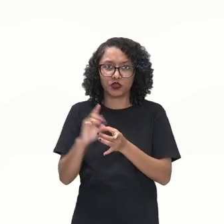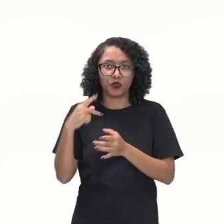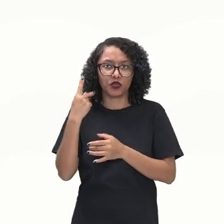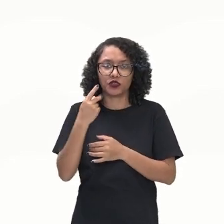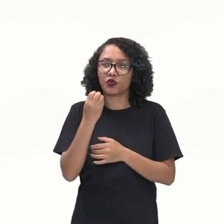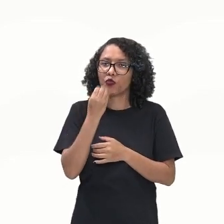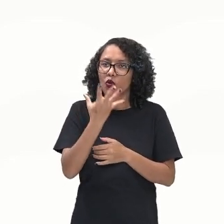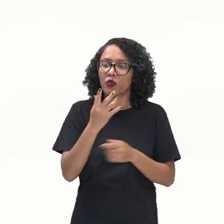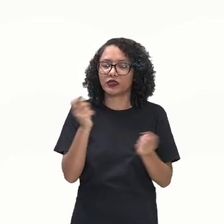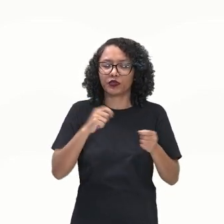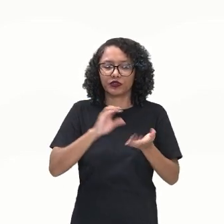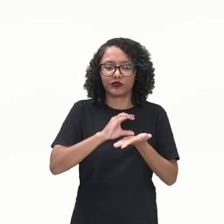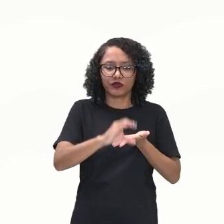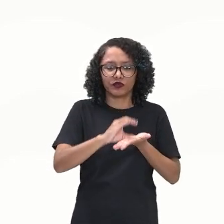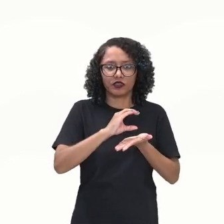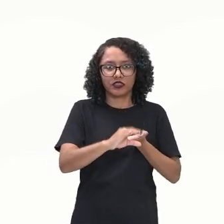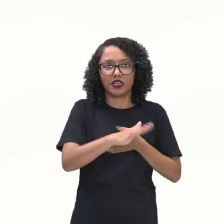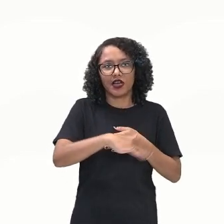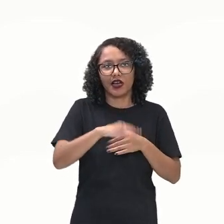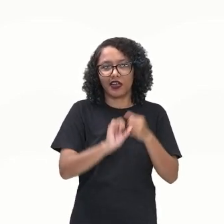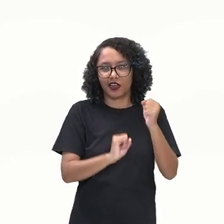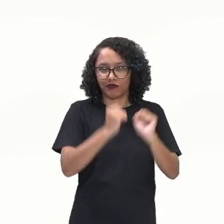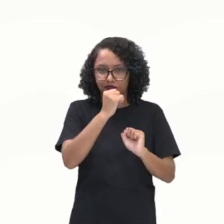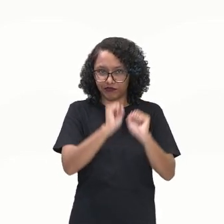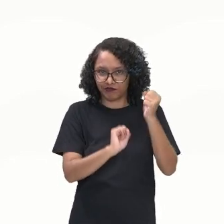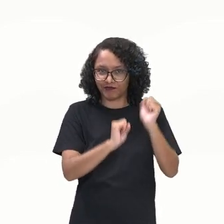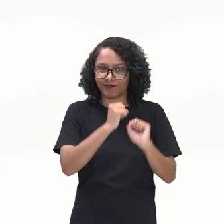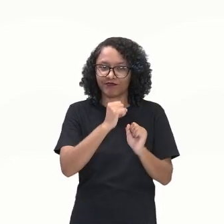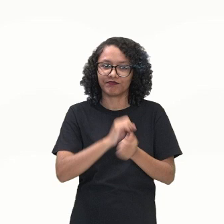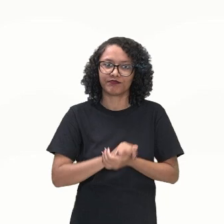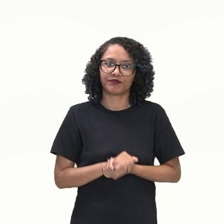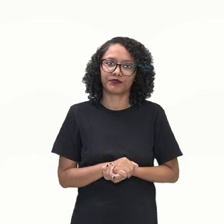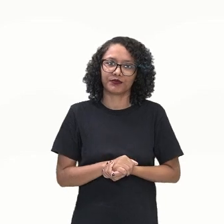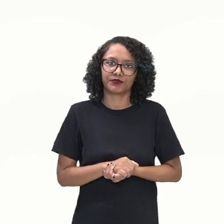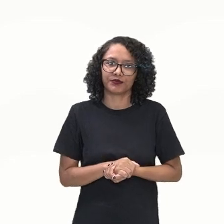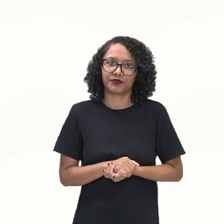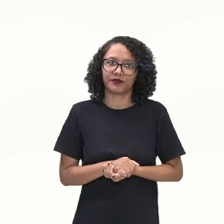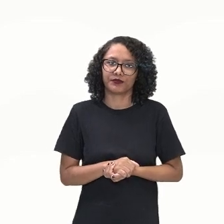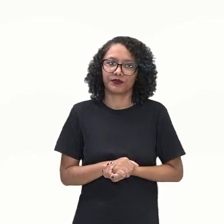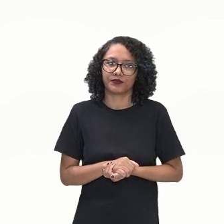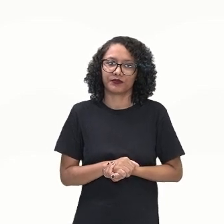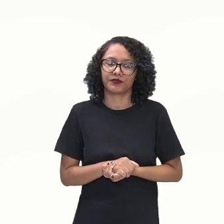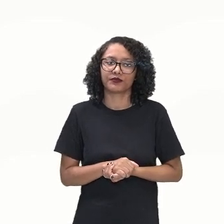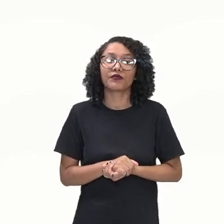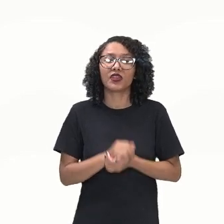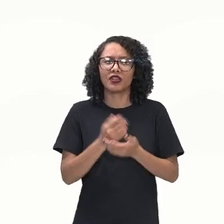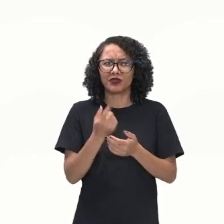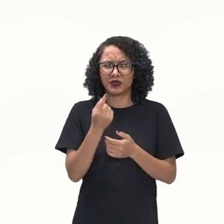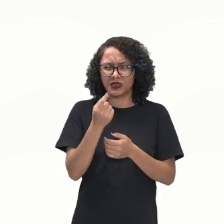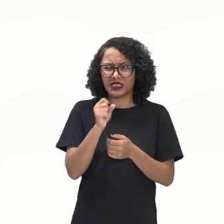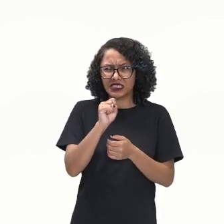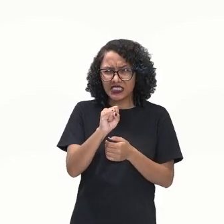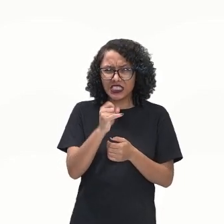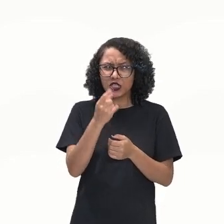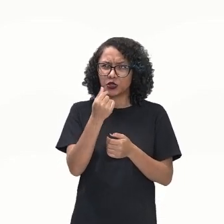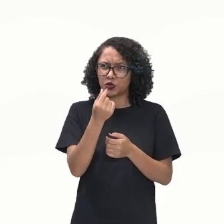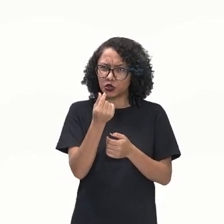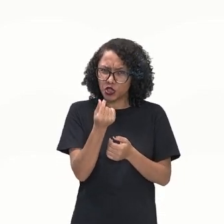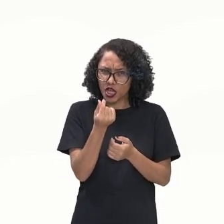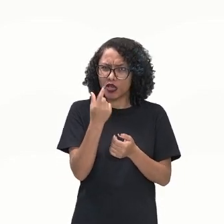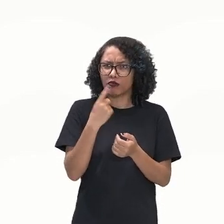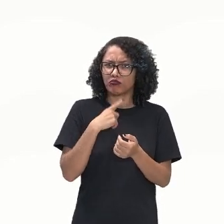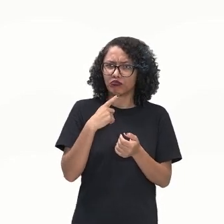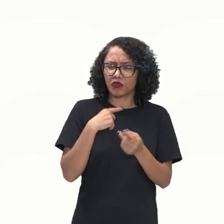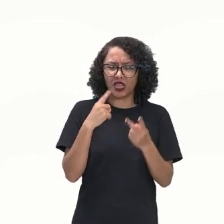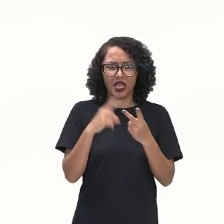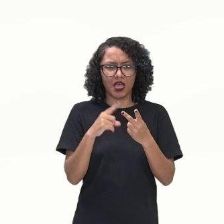nesse setor. Então, olha, se nós temos aqui esse acúmulo de capital, se nós temos recursos naturais, mão